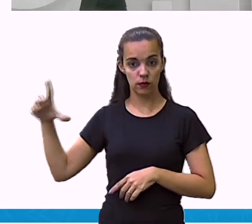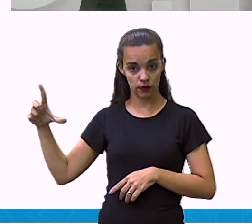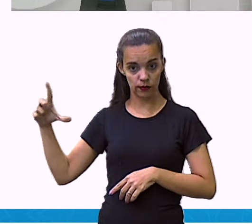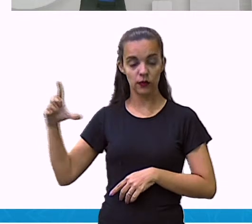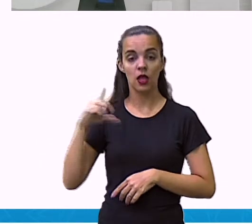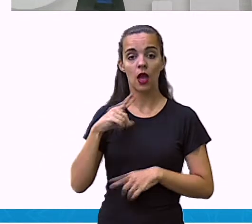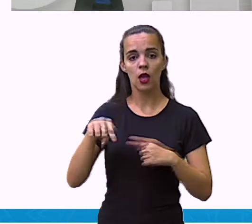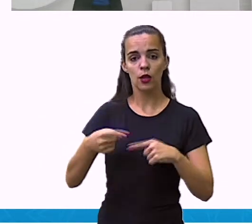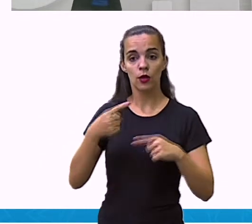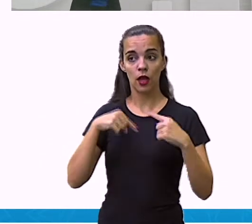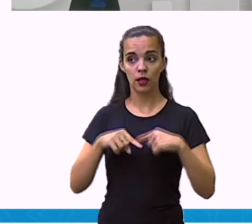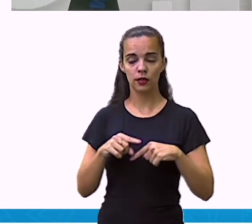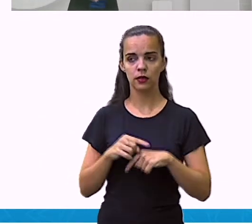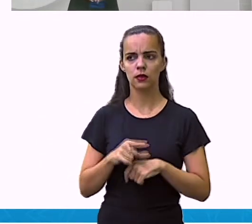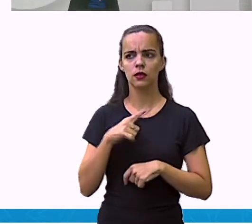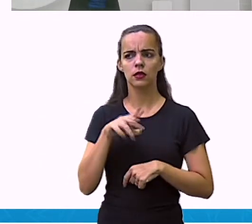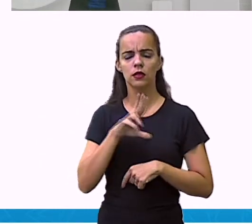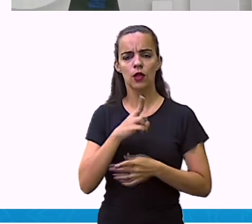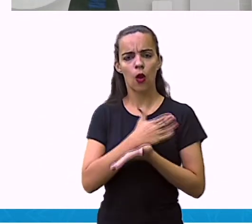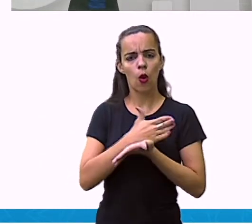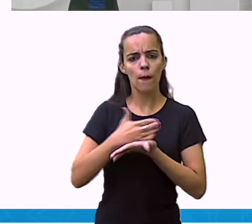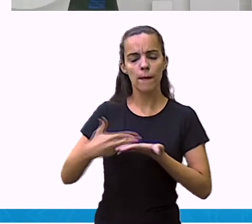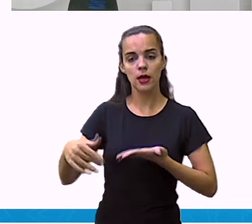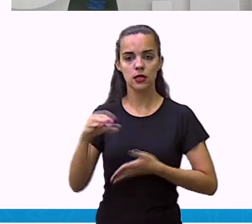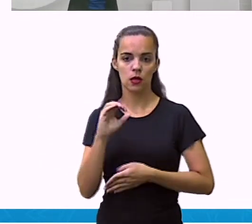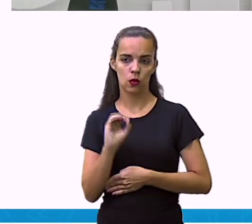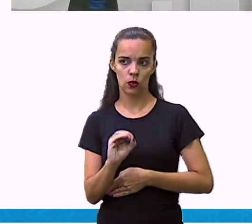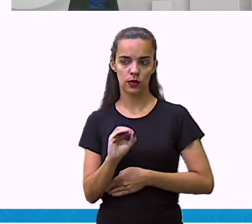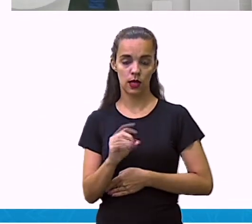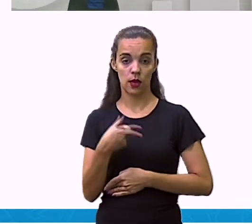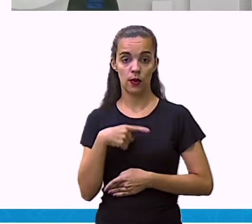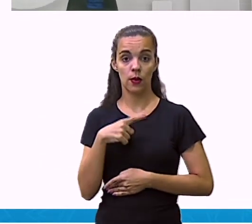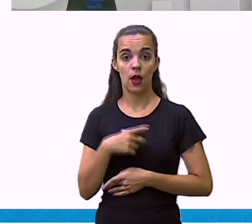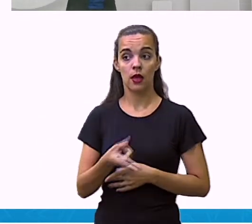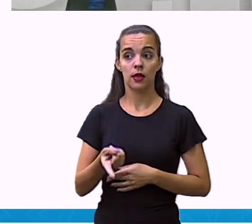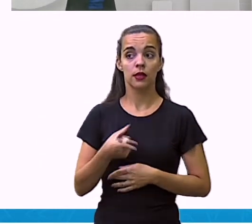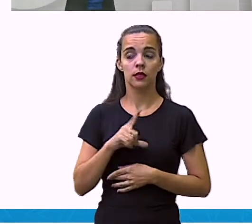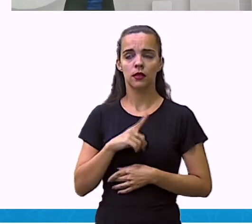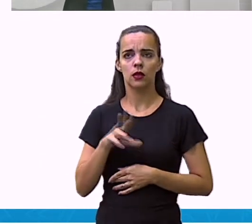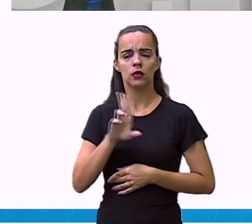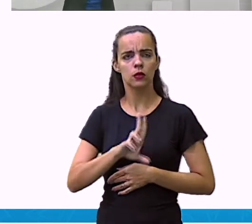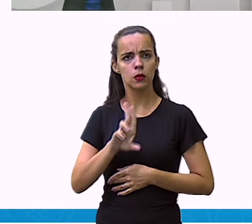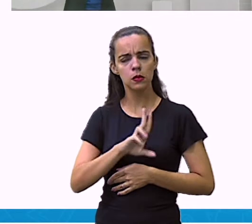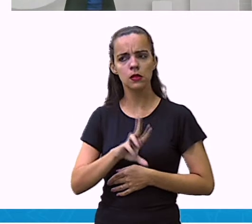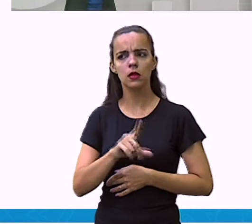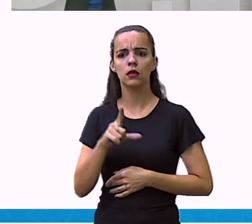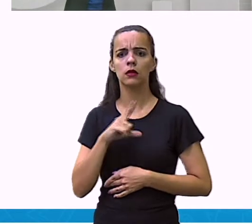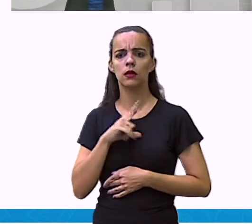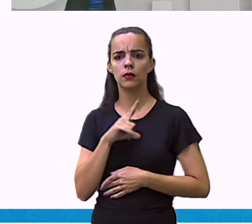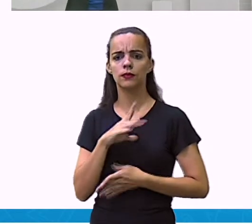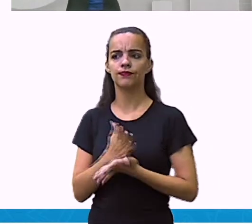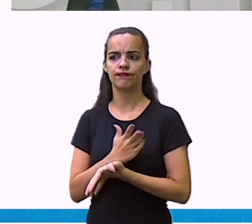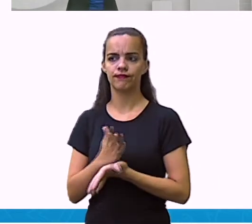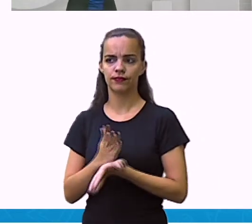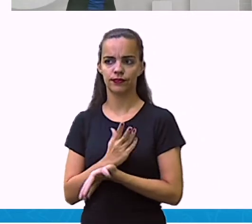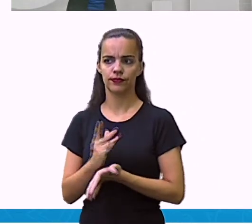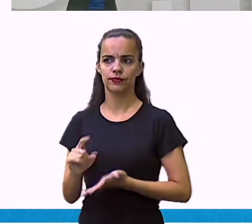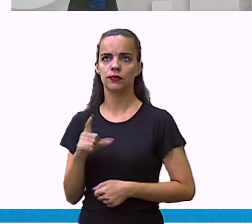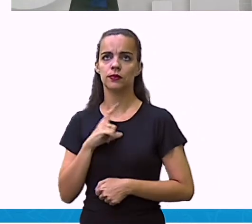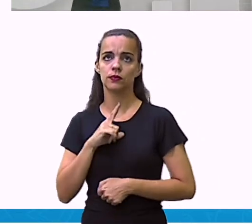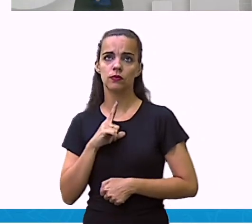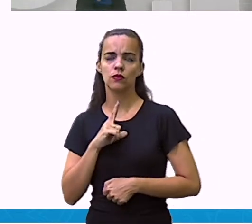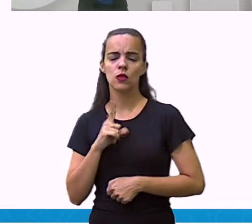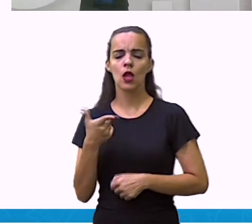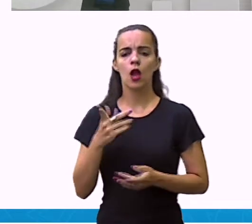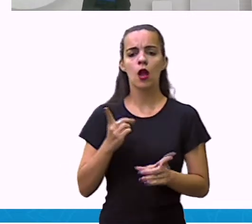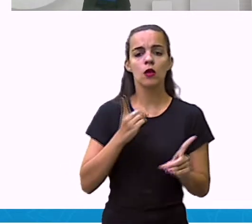Começamos lá com 0 anos de vida, fizemos meses de vida, 1, 2, 3, 4, até